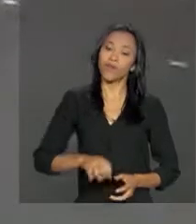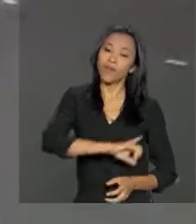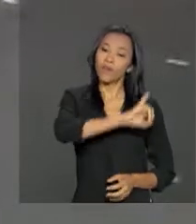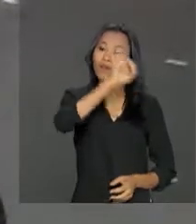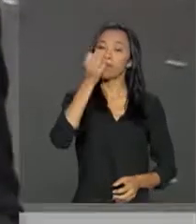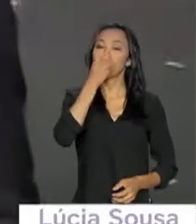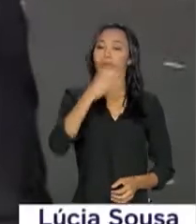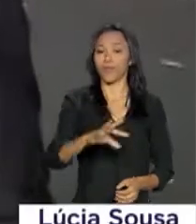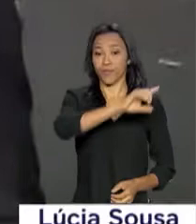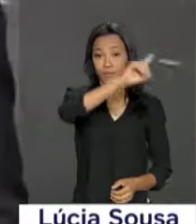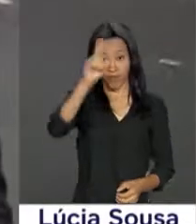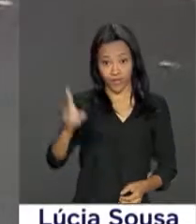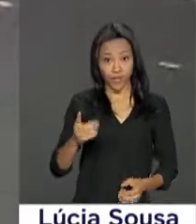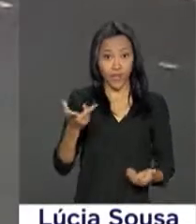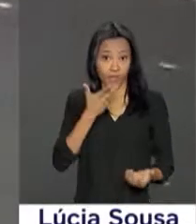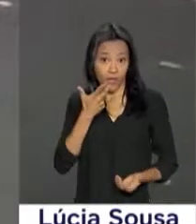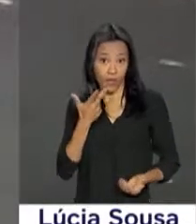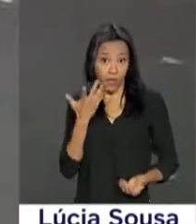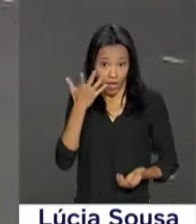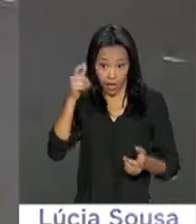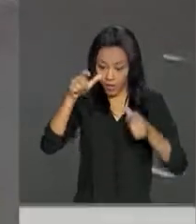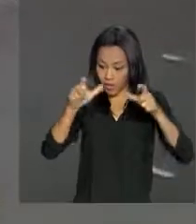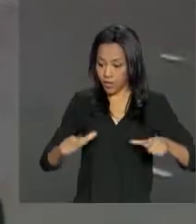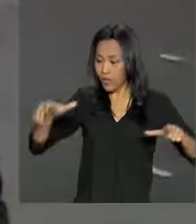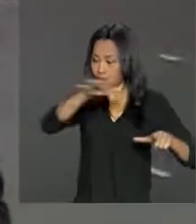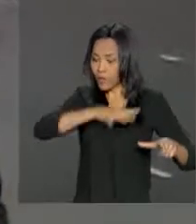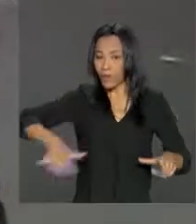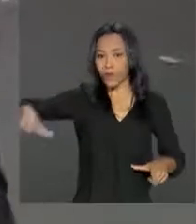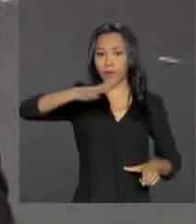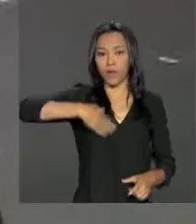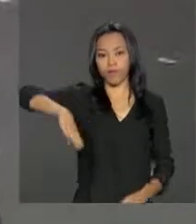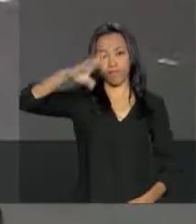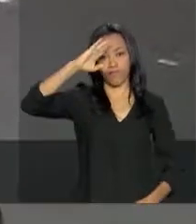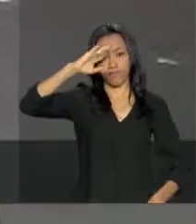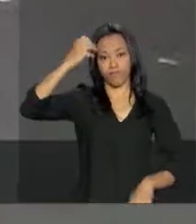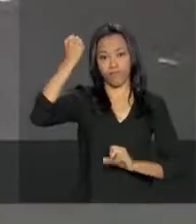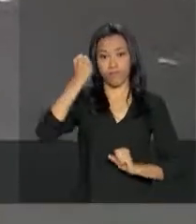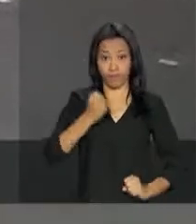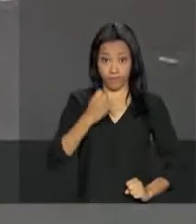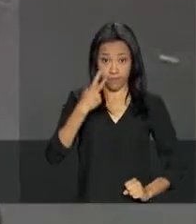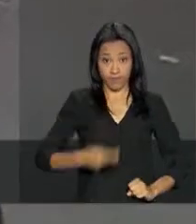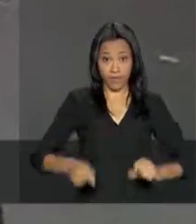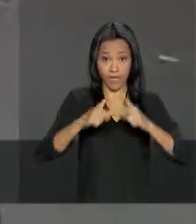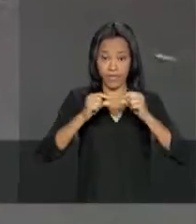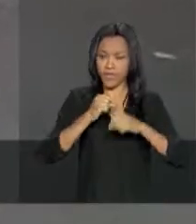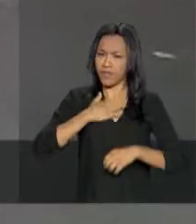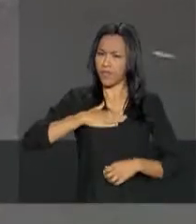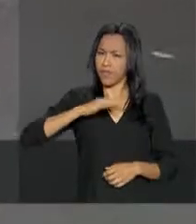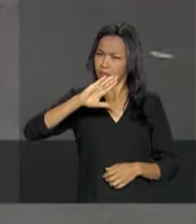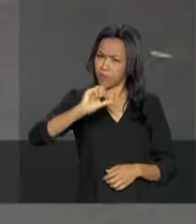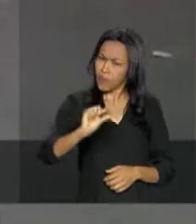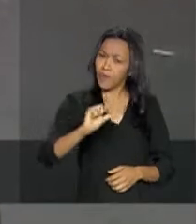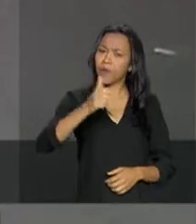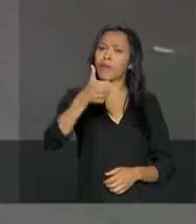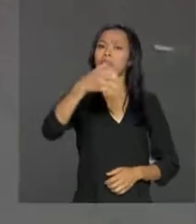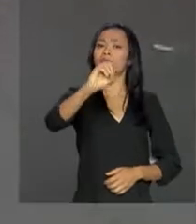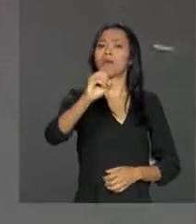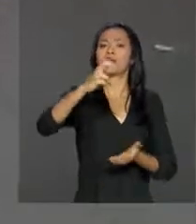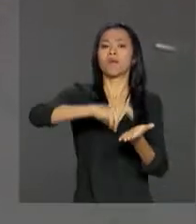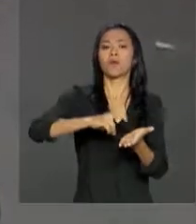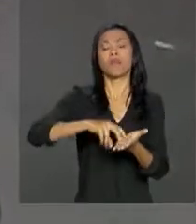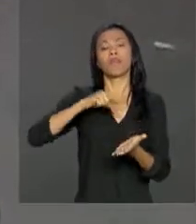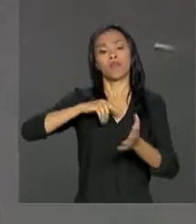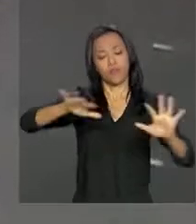Olá, bom dia. Nós falamos ao vivo do Quartel-General do Exército aqui em Brasília, onde daqui a pouco, às 10 horas da manhã, ocorre uma cerimônia